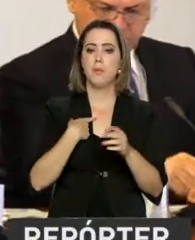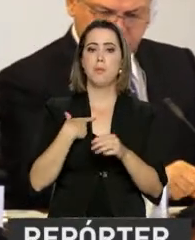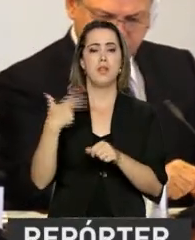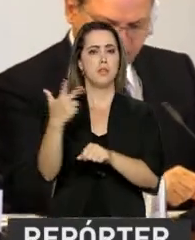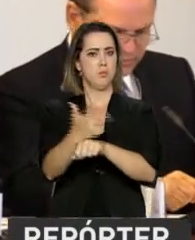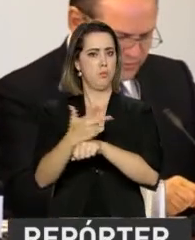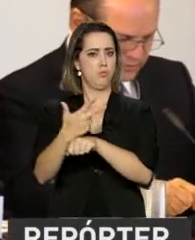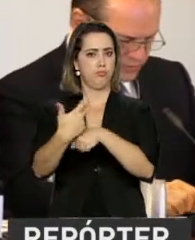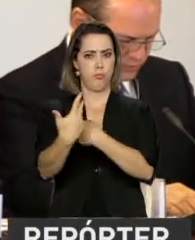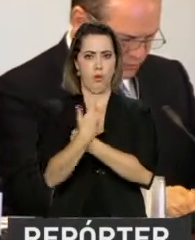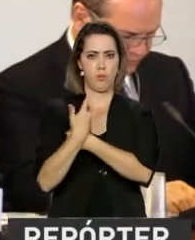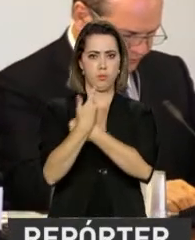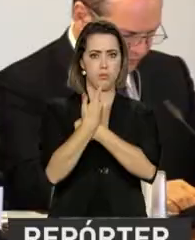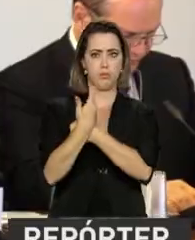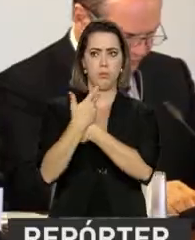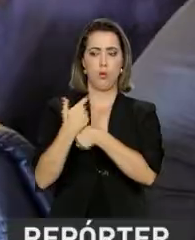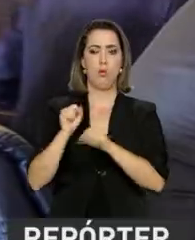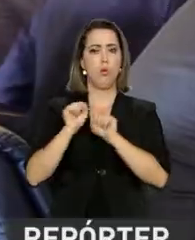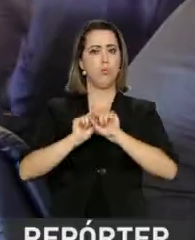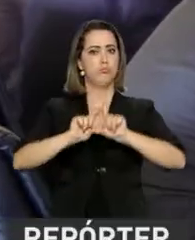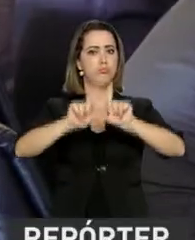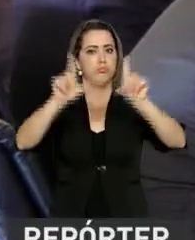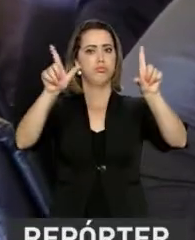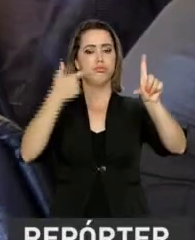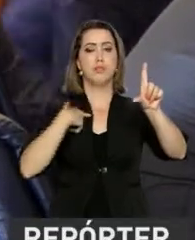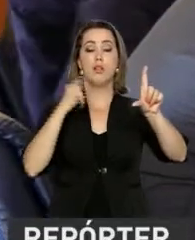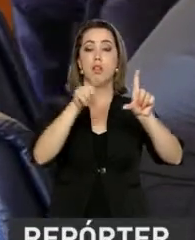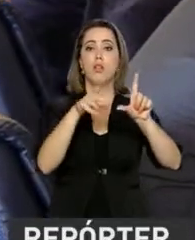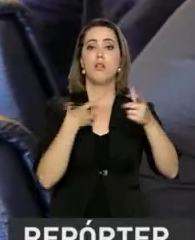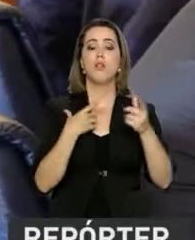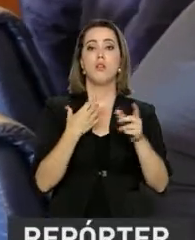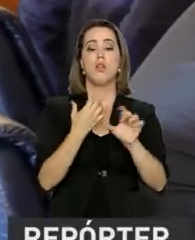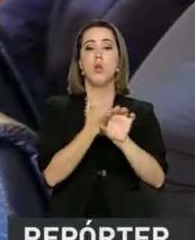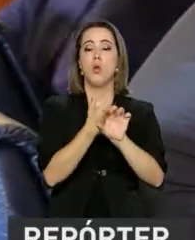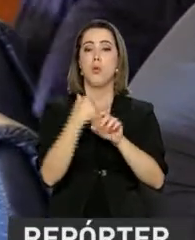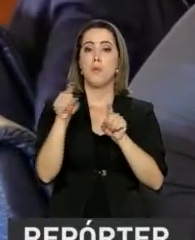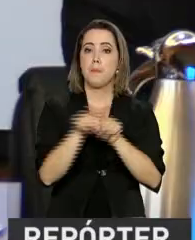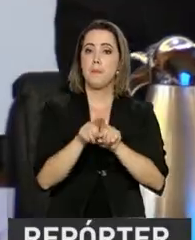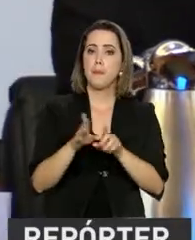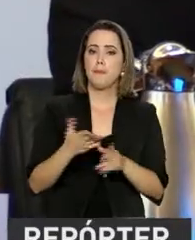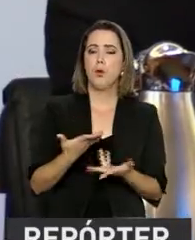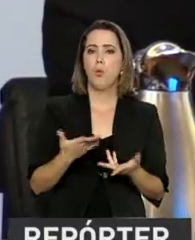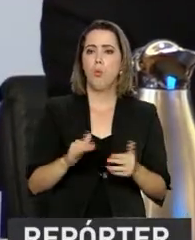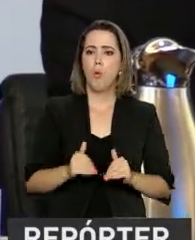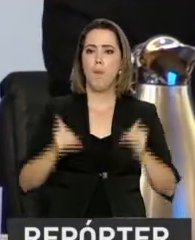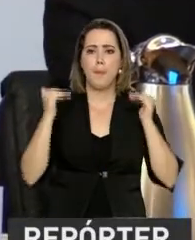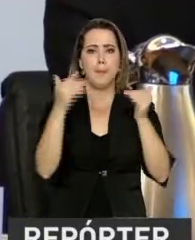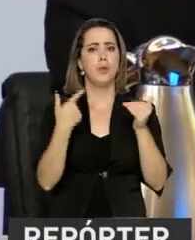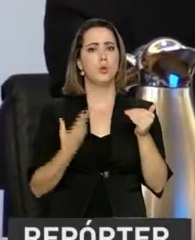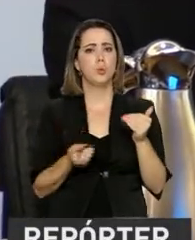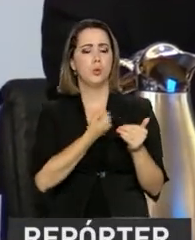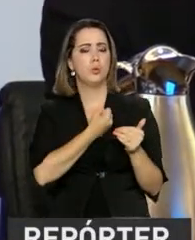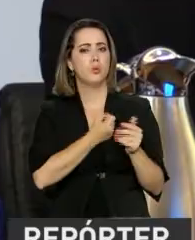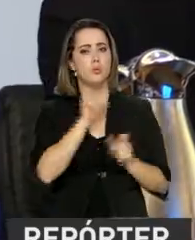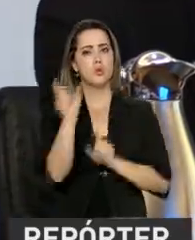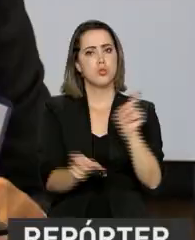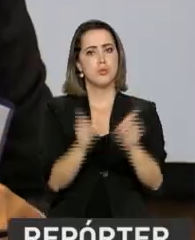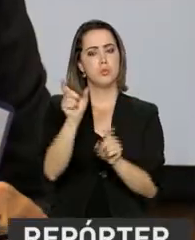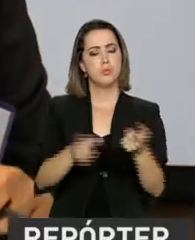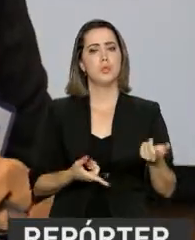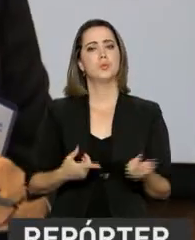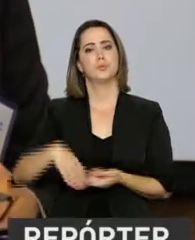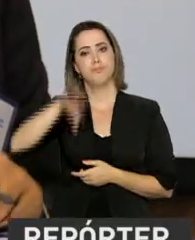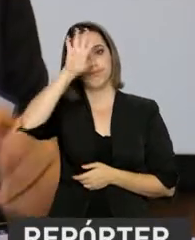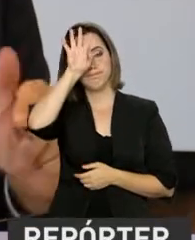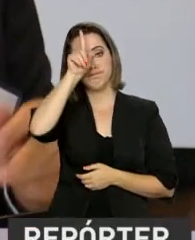teleconferência com a Organização Mundial da Saúde. O principal tema tratado foi o aumento no número de casos de febre amarela no Brasil.